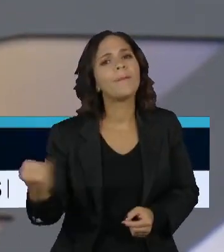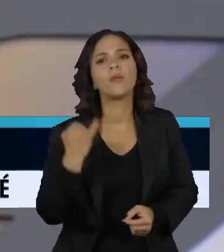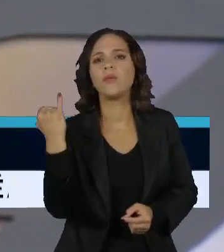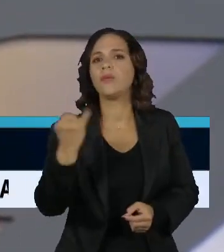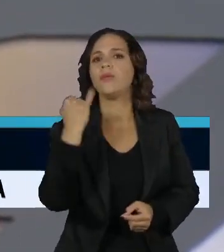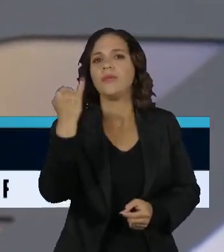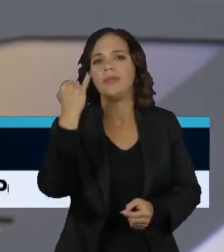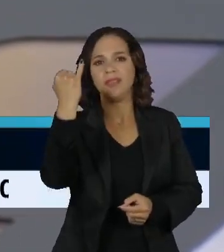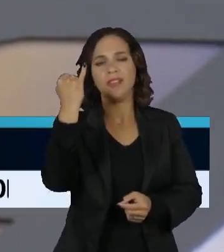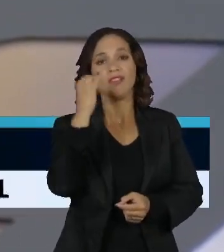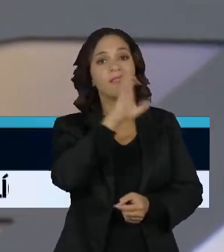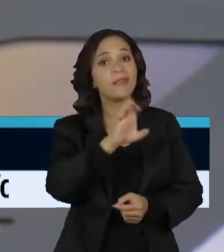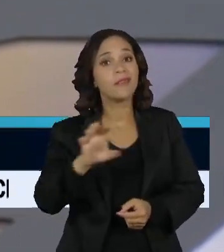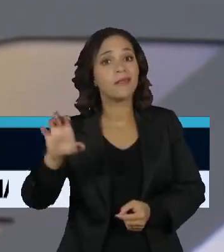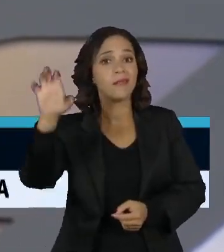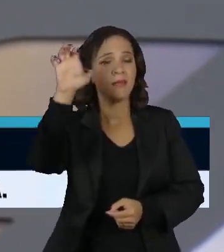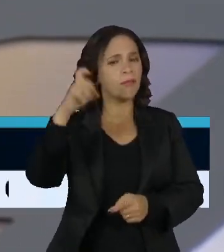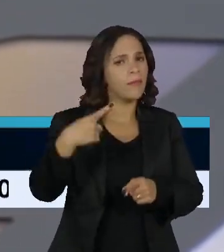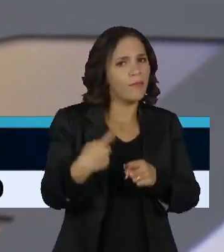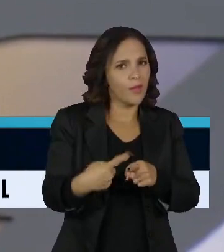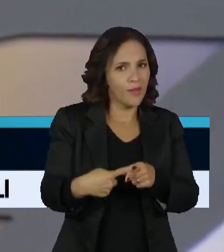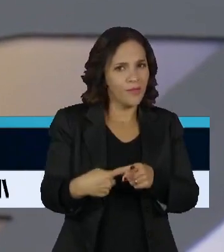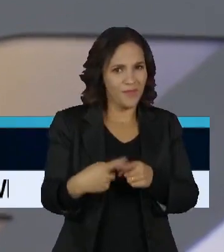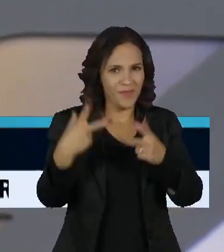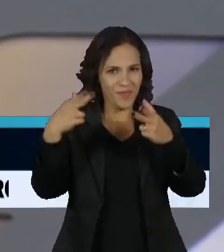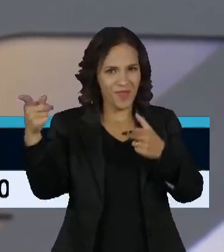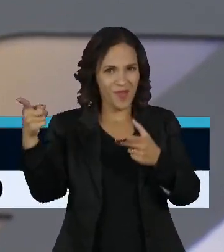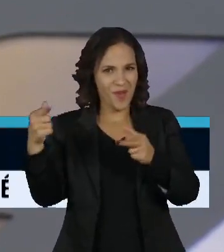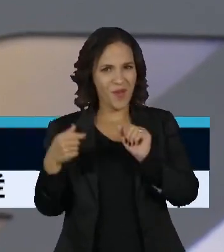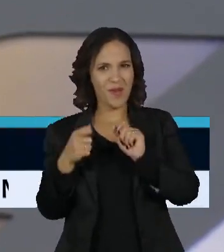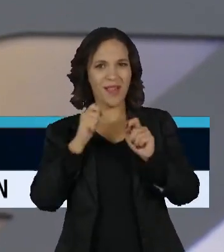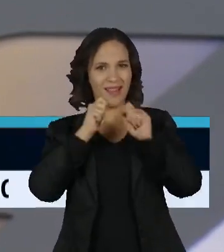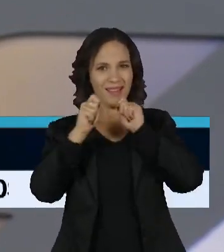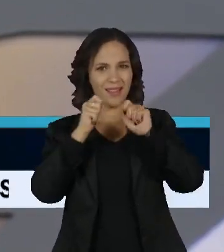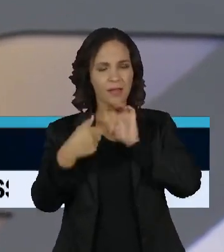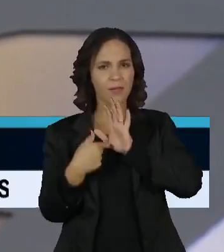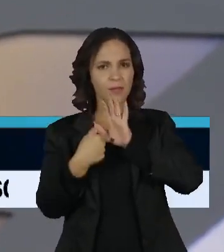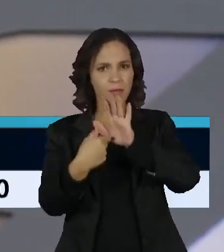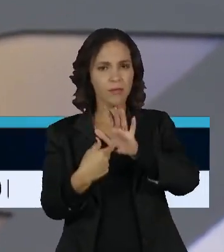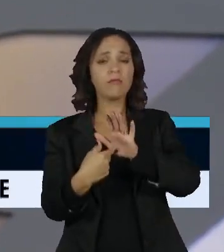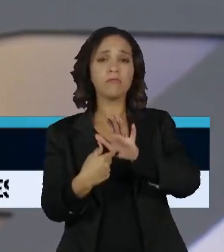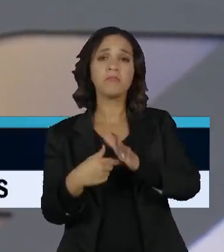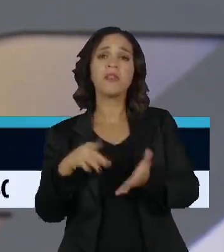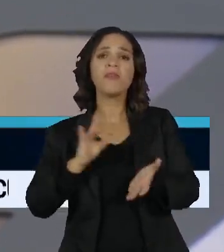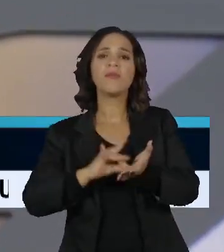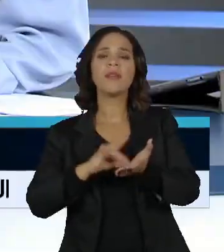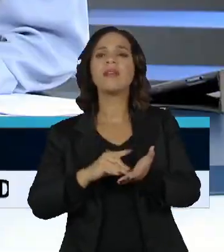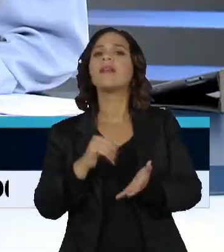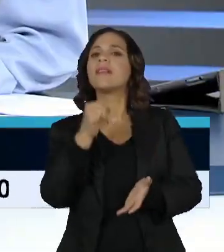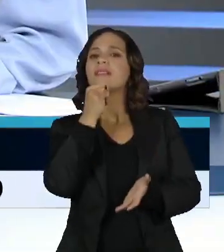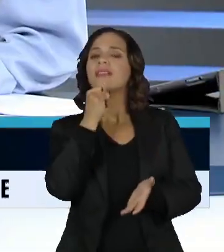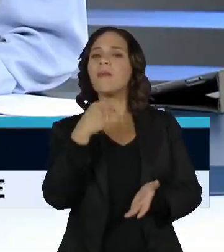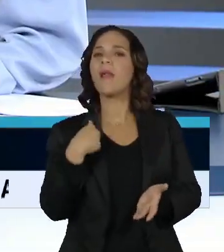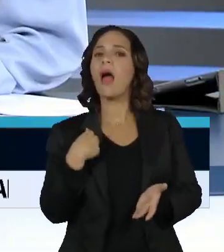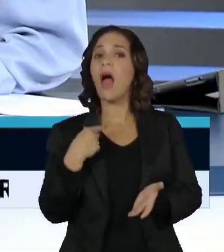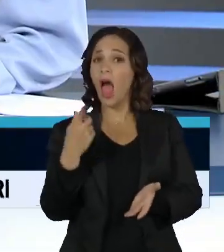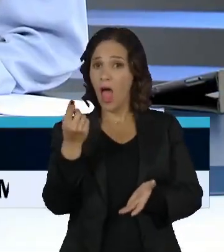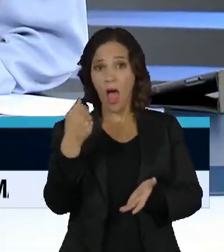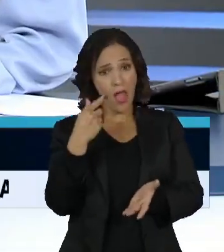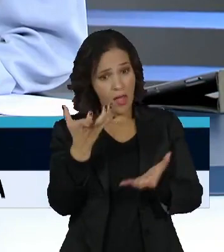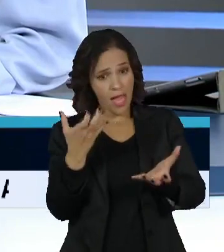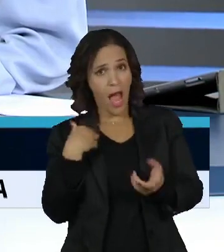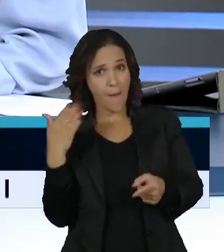importantes nos estados, porque, como foi dito na matéria, serve mesmo para catapultar